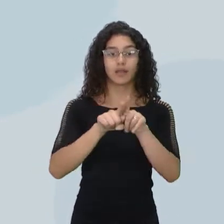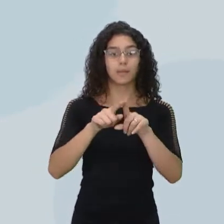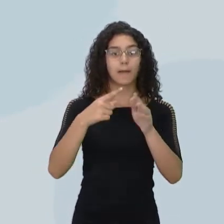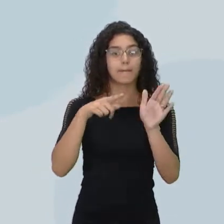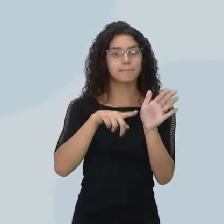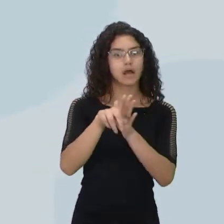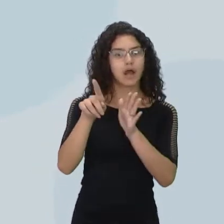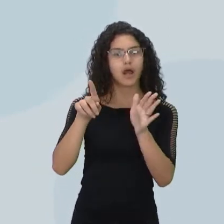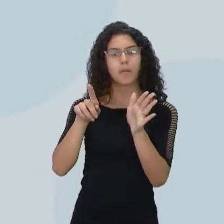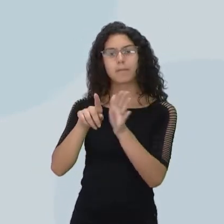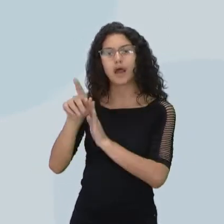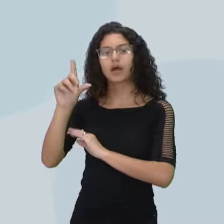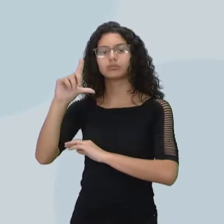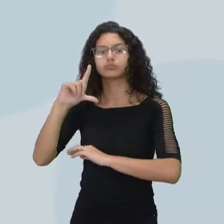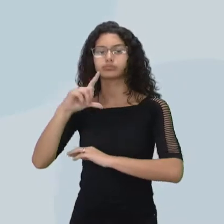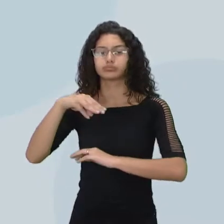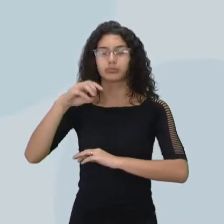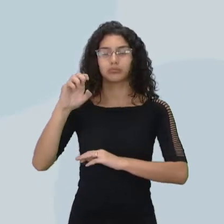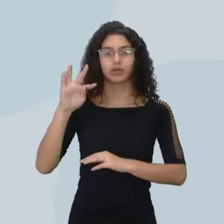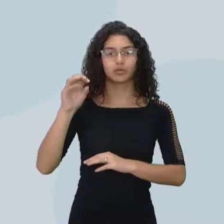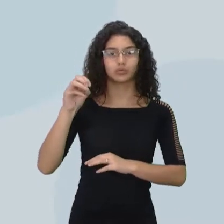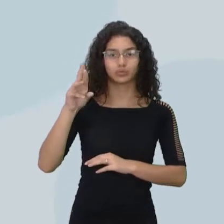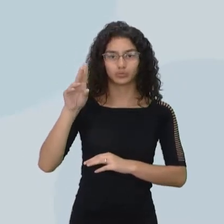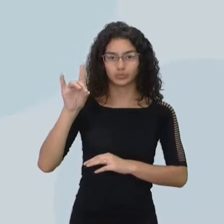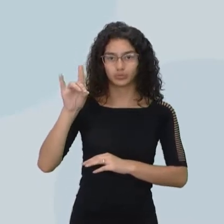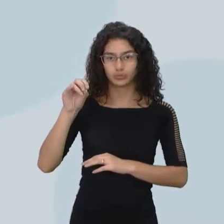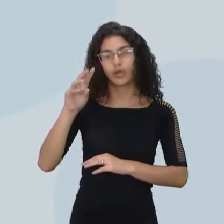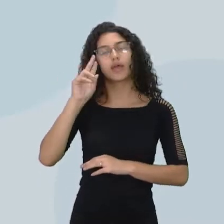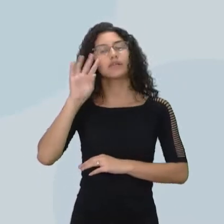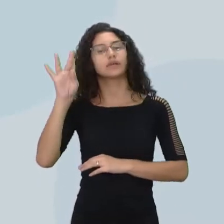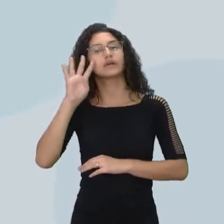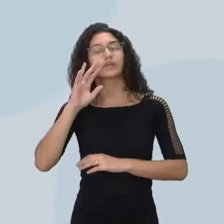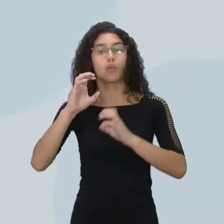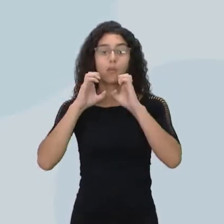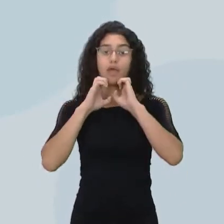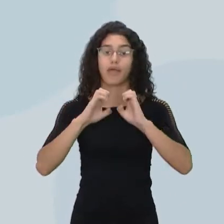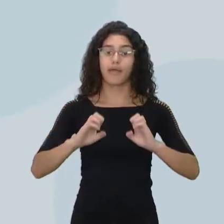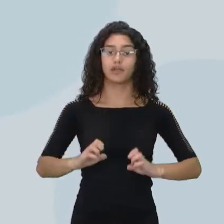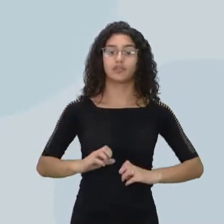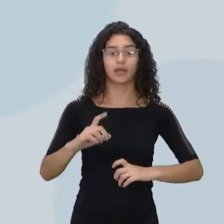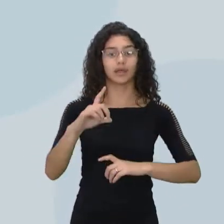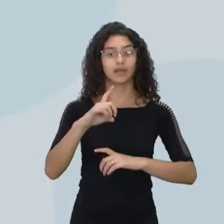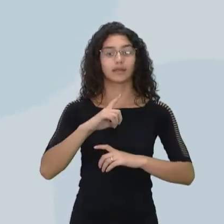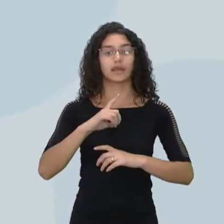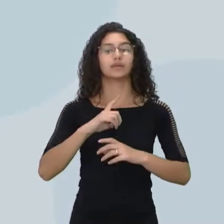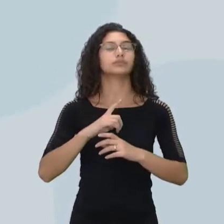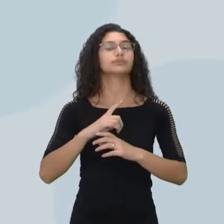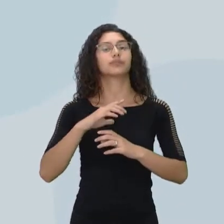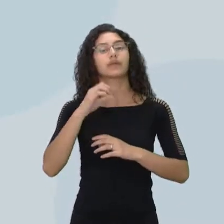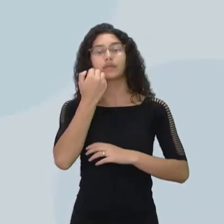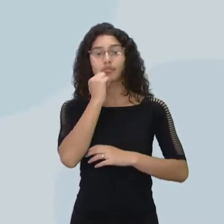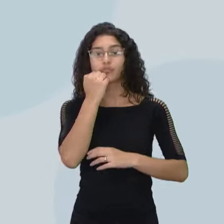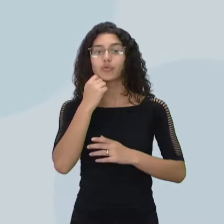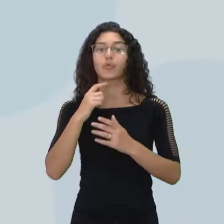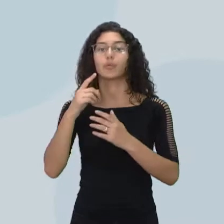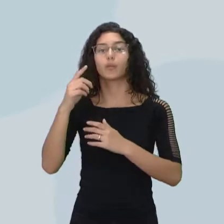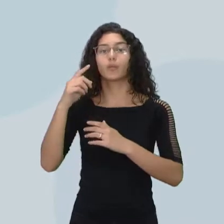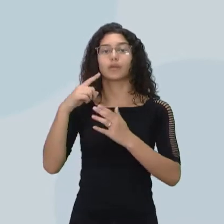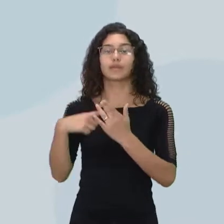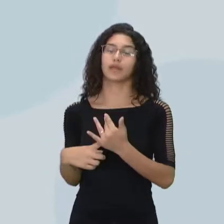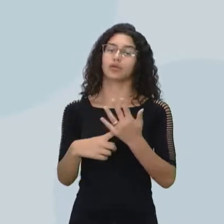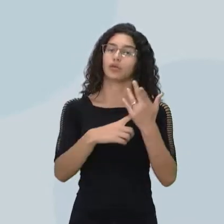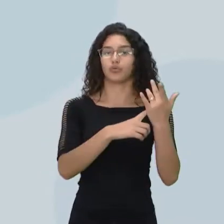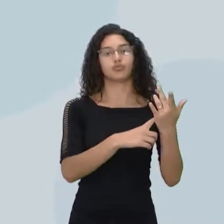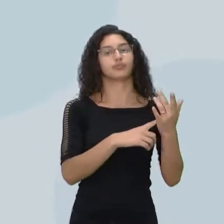do método, a reflexão ética como parte do conhecimento científico e tecnológico, as origens e